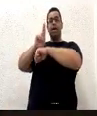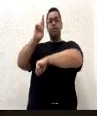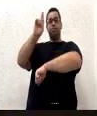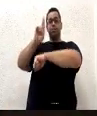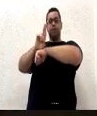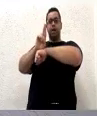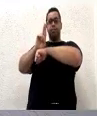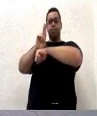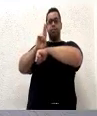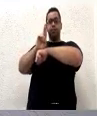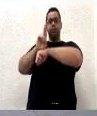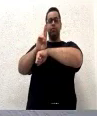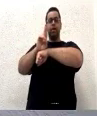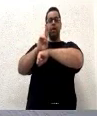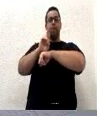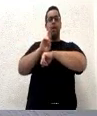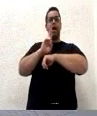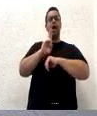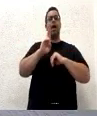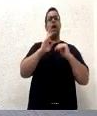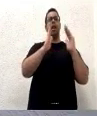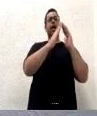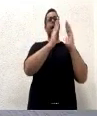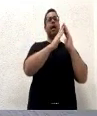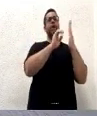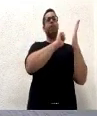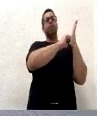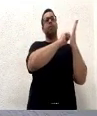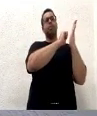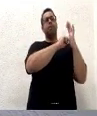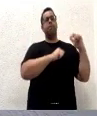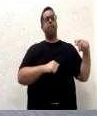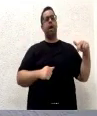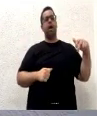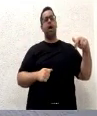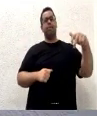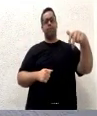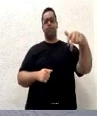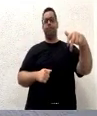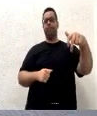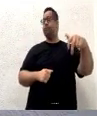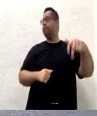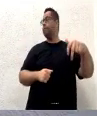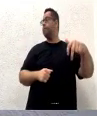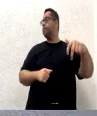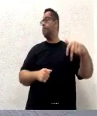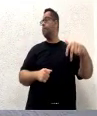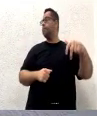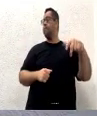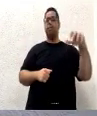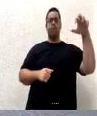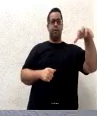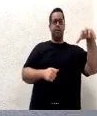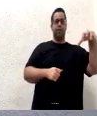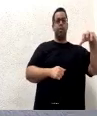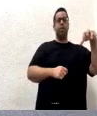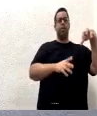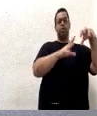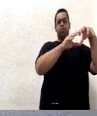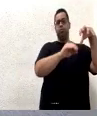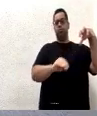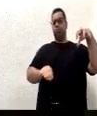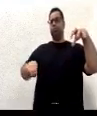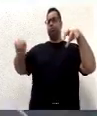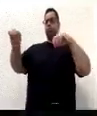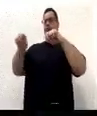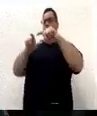Progresso, mas eu estou com uma circulação lá no Jardim Cordeiro, onde eu tenho menos agente comunitário, o do Progresso vai para lá e ajuda a trabalhar aquela área,